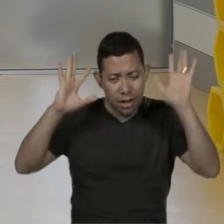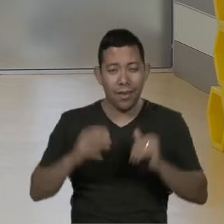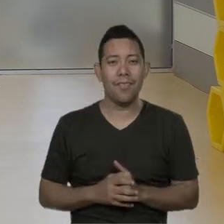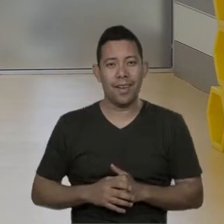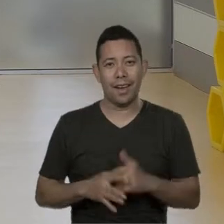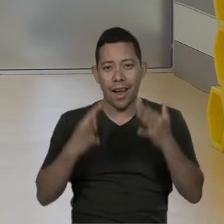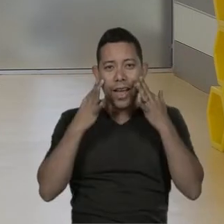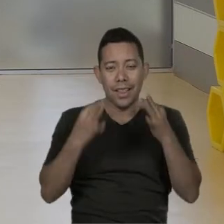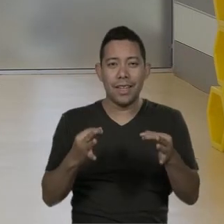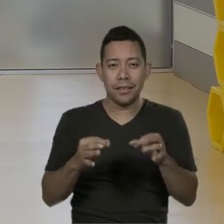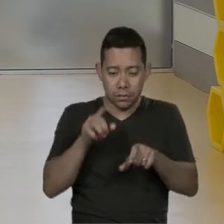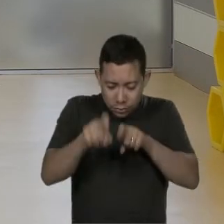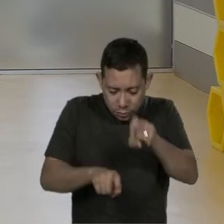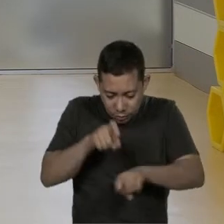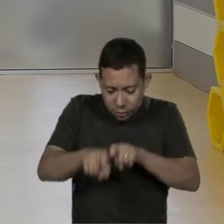Concentra essas pernas.